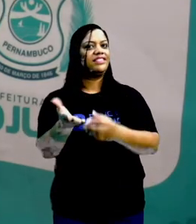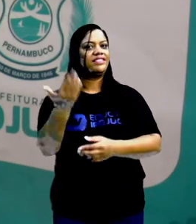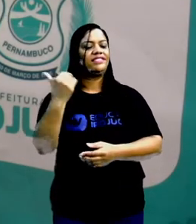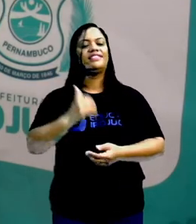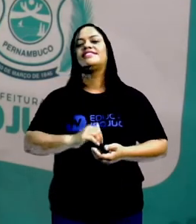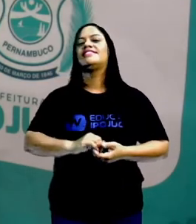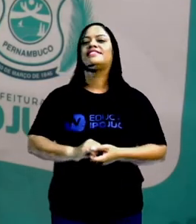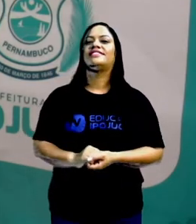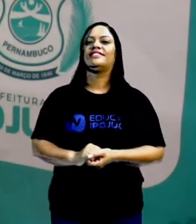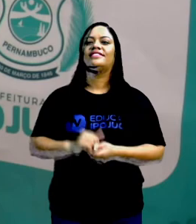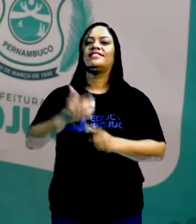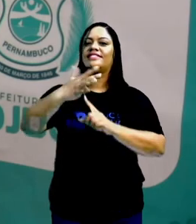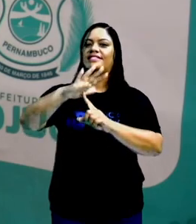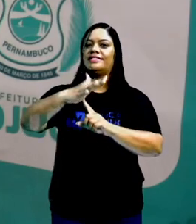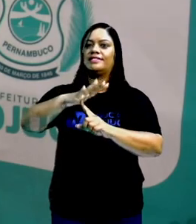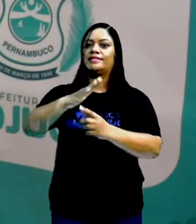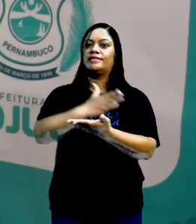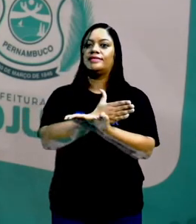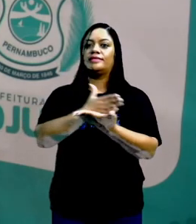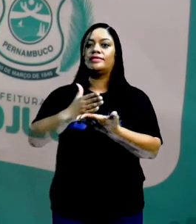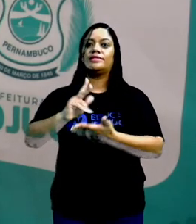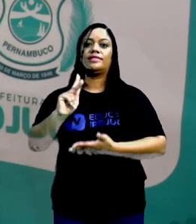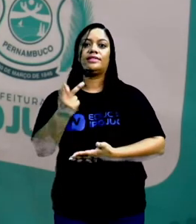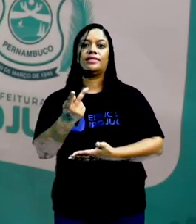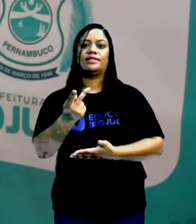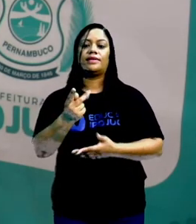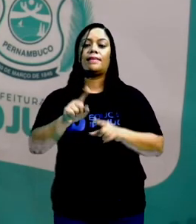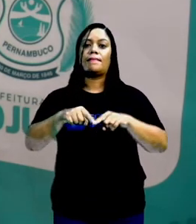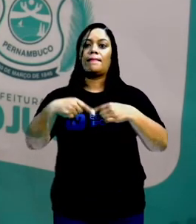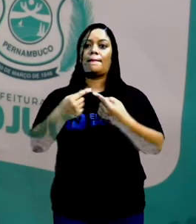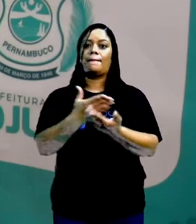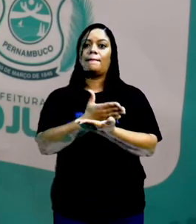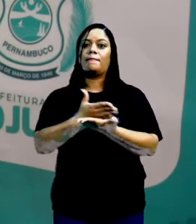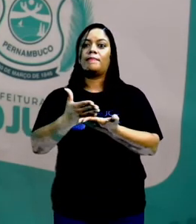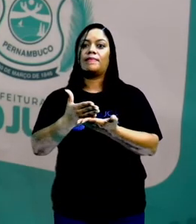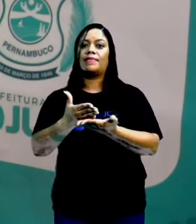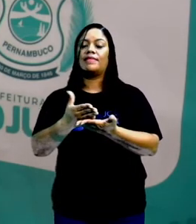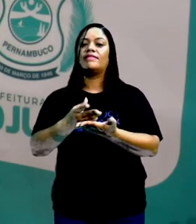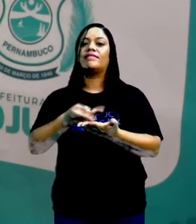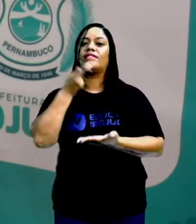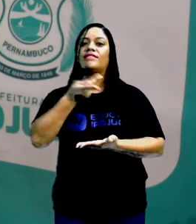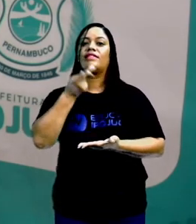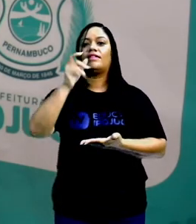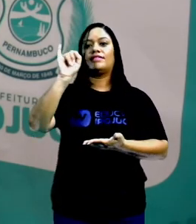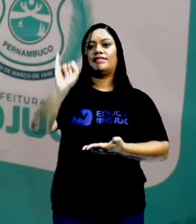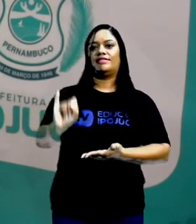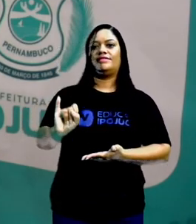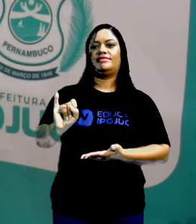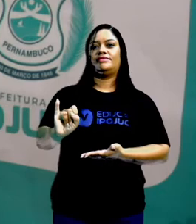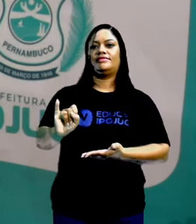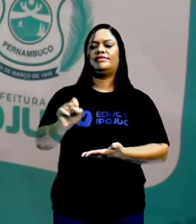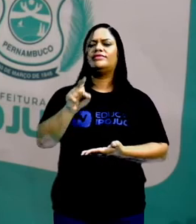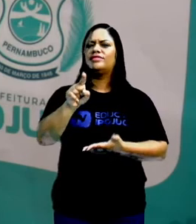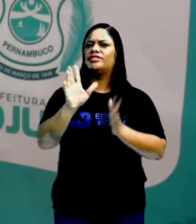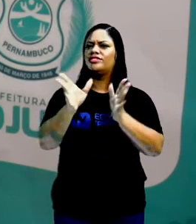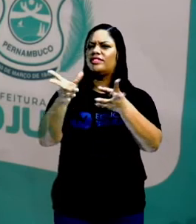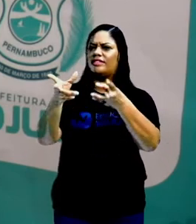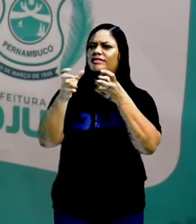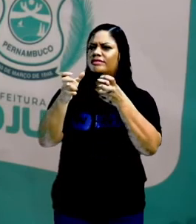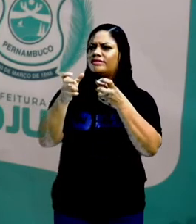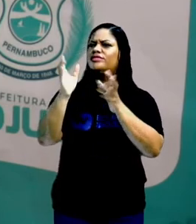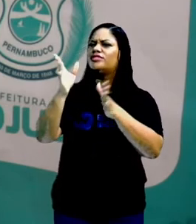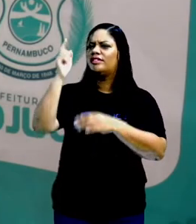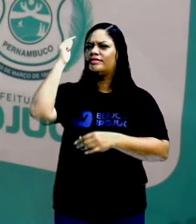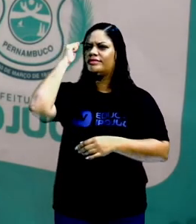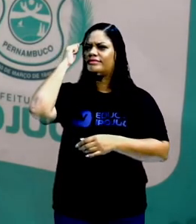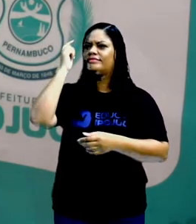Então, helicóptero começa com H, mas pronunciamos I. Que legal, não é isso? Vocês já tinham pensado